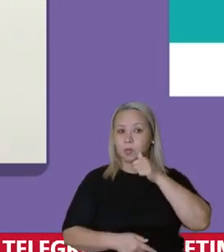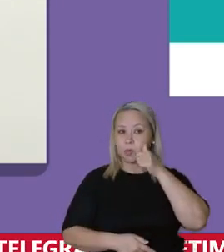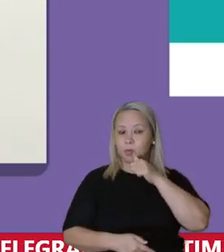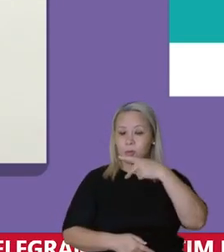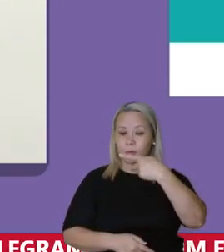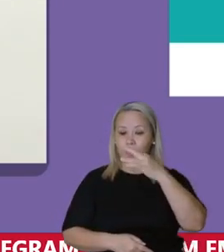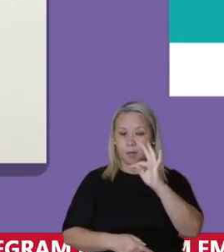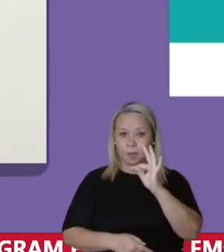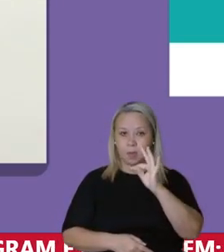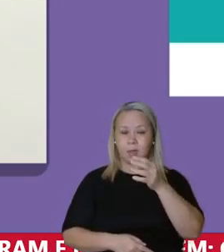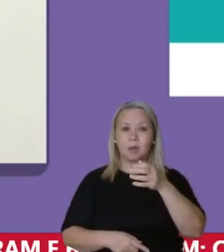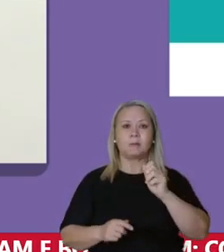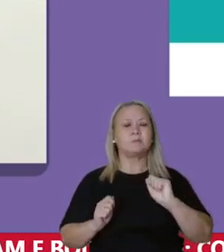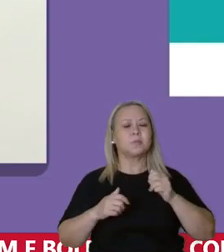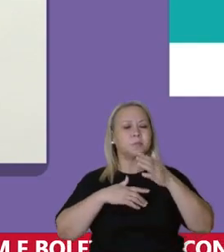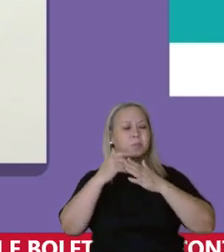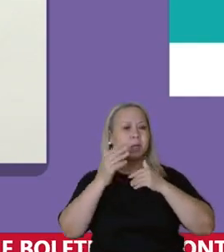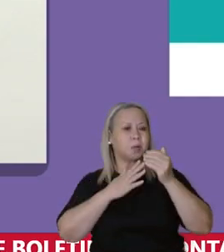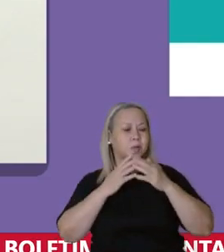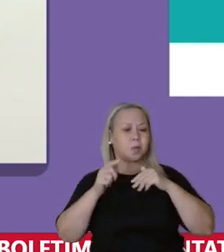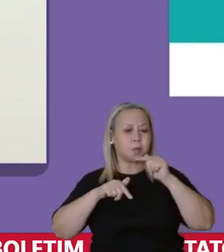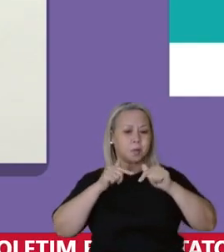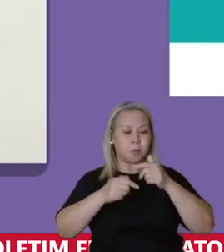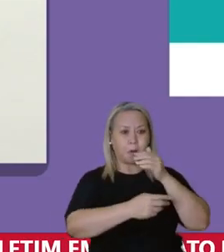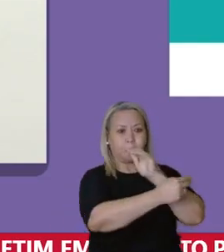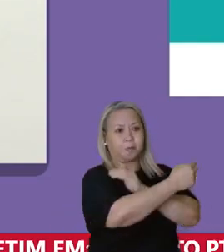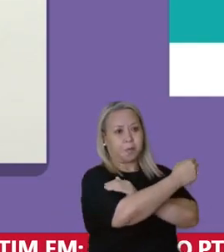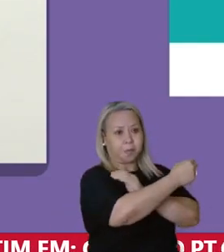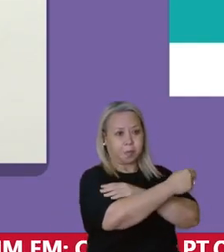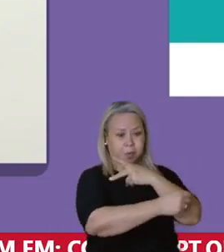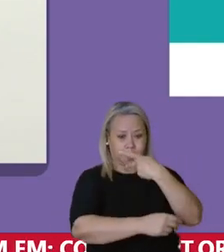na organização do trabalho feminista no PT.